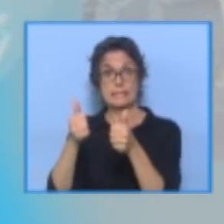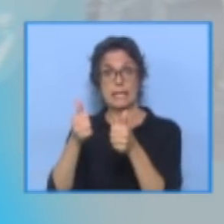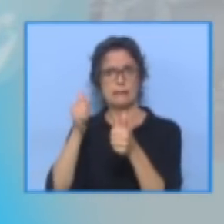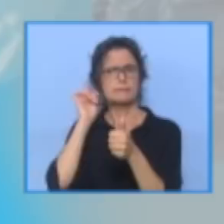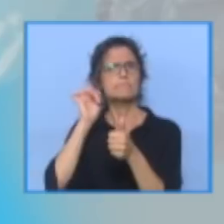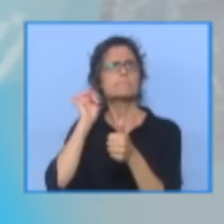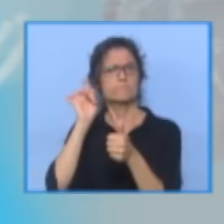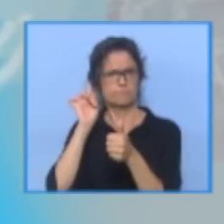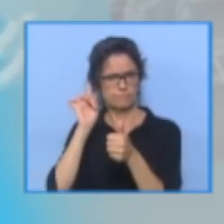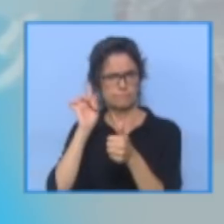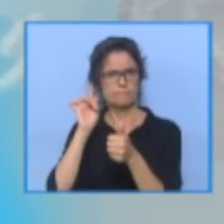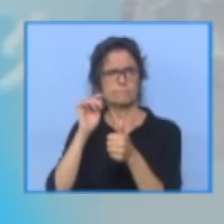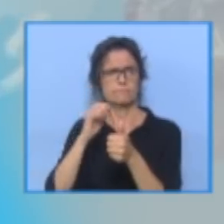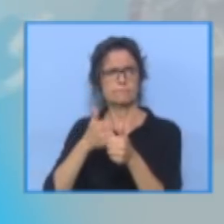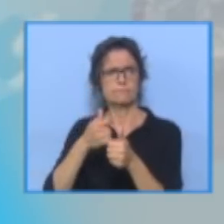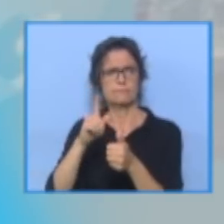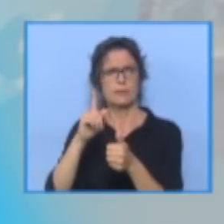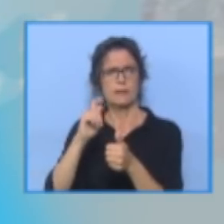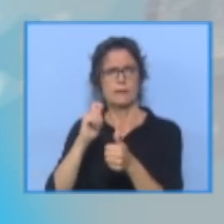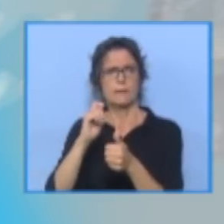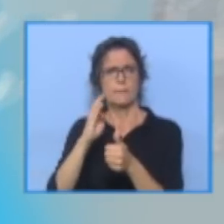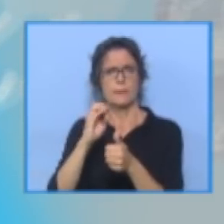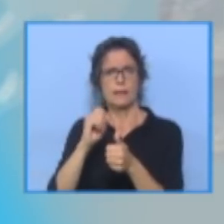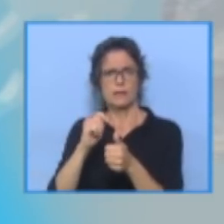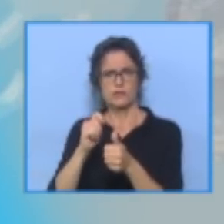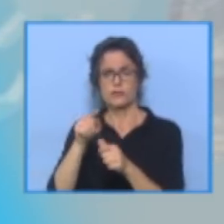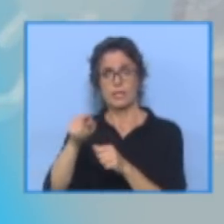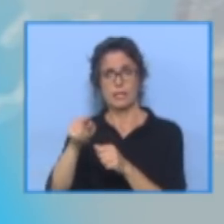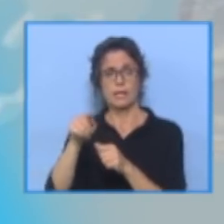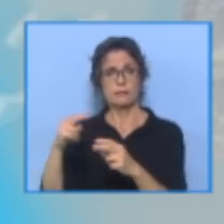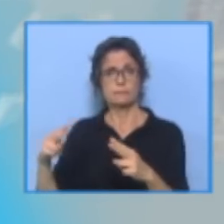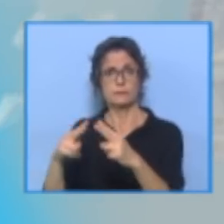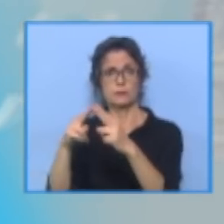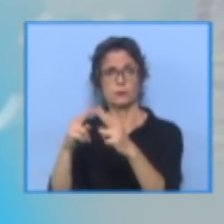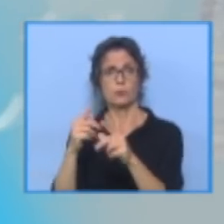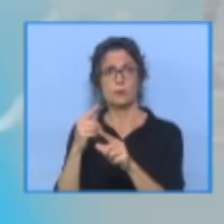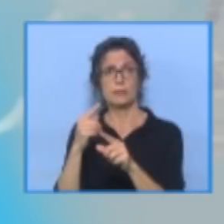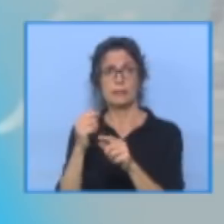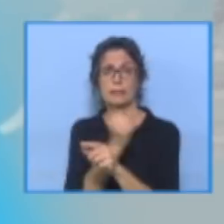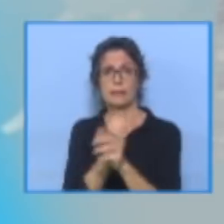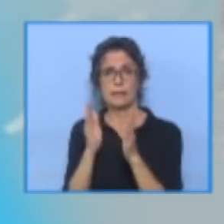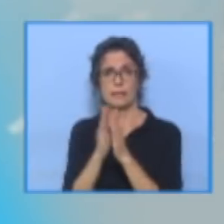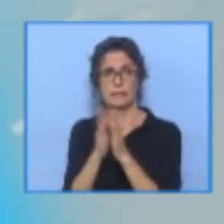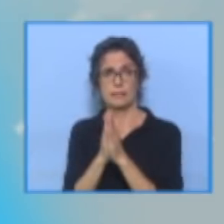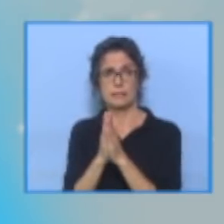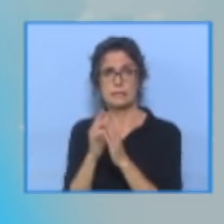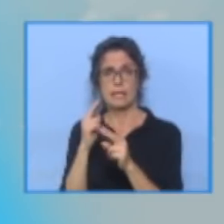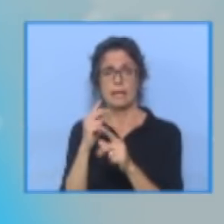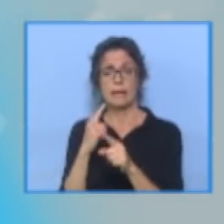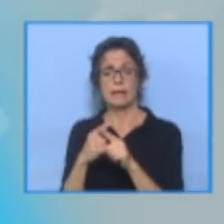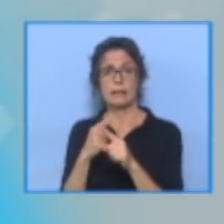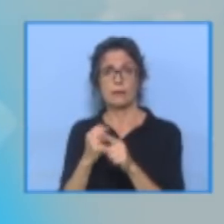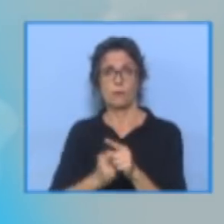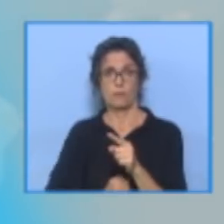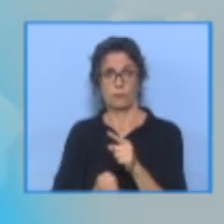histórica onde o Papa vai encontrar a Igreja Greco-Católica, é o lugar histórico dessa igreja,